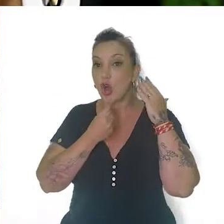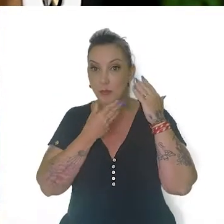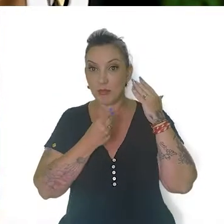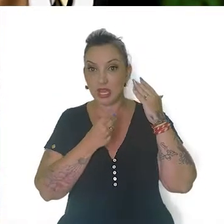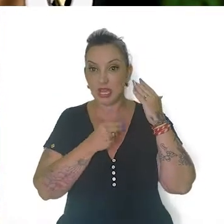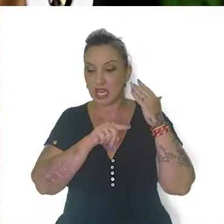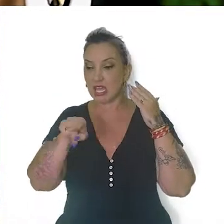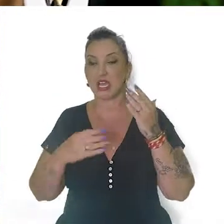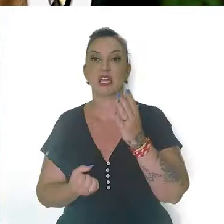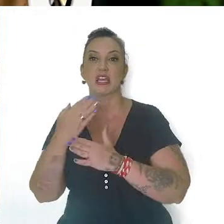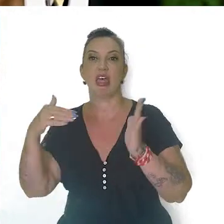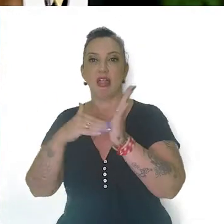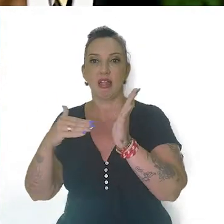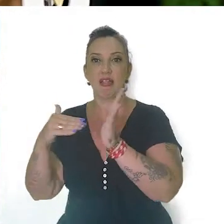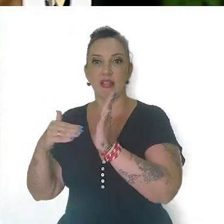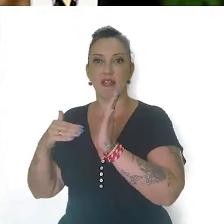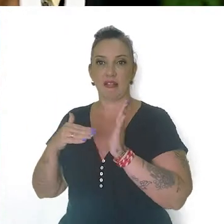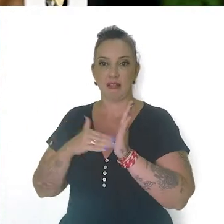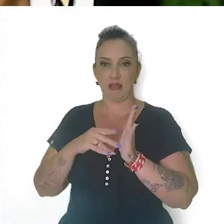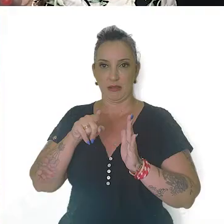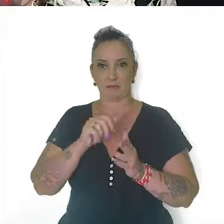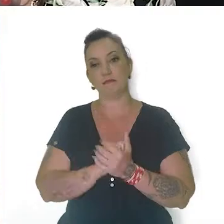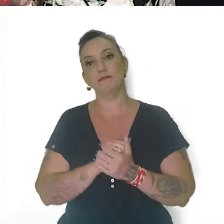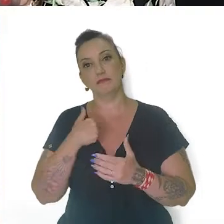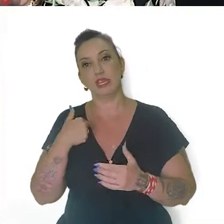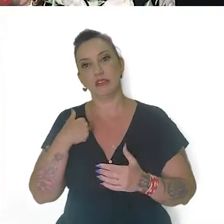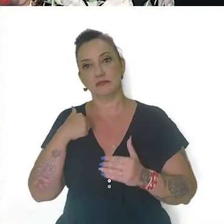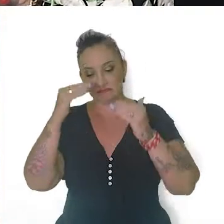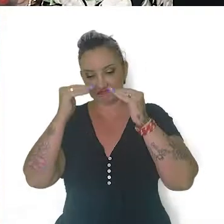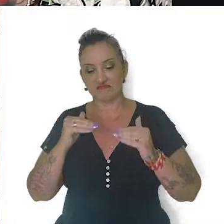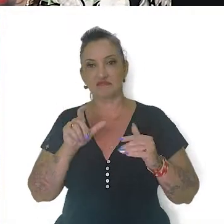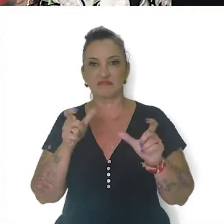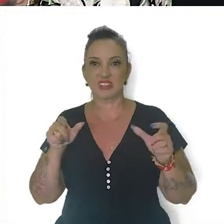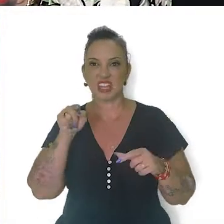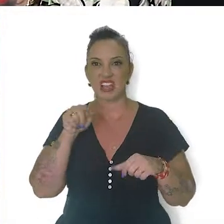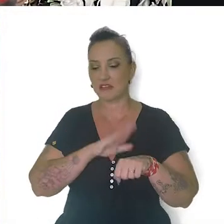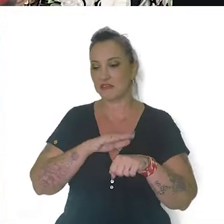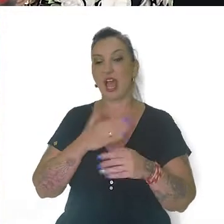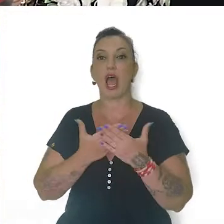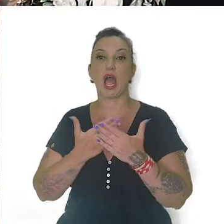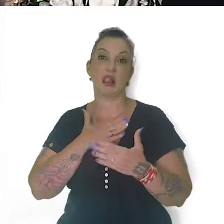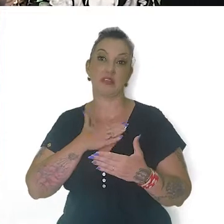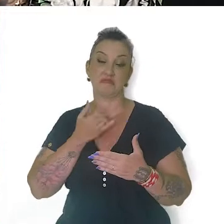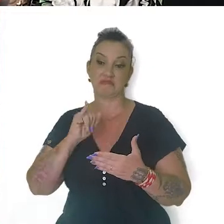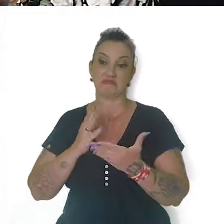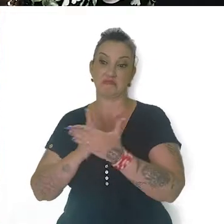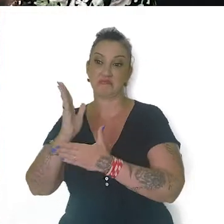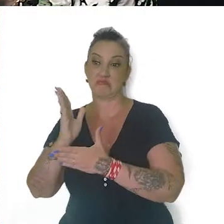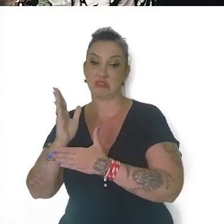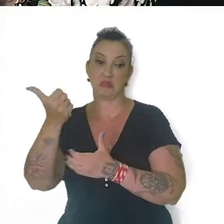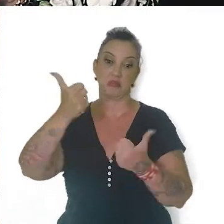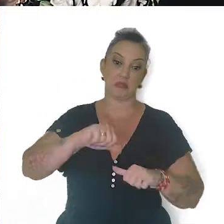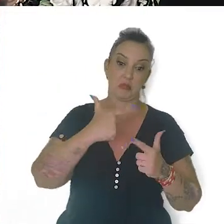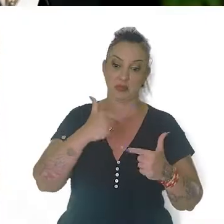com um homem, eles criavam várias barreiras pra você. Eu já ouvi frases do tipo, ah, faz aula comigo, se vai vingar